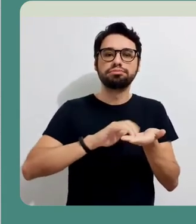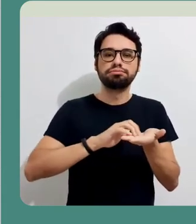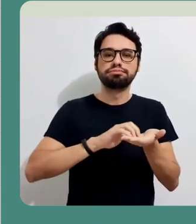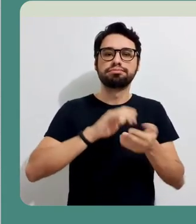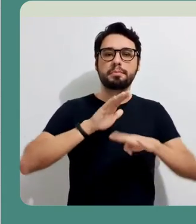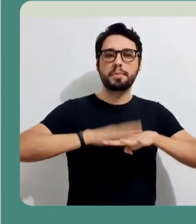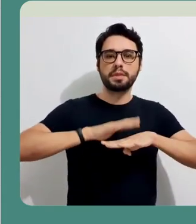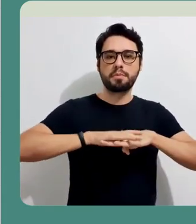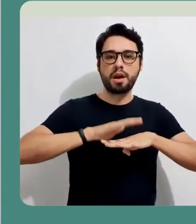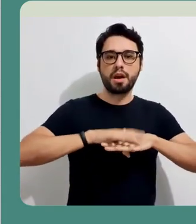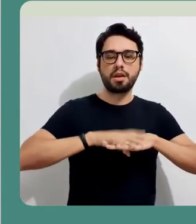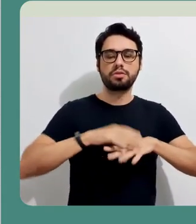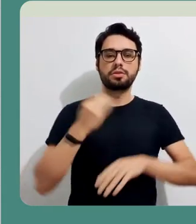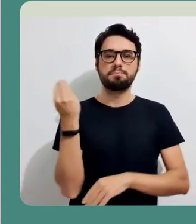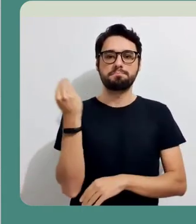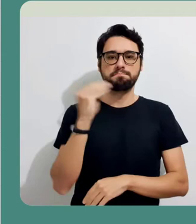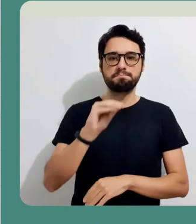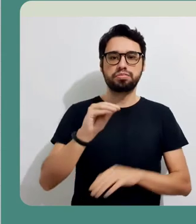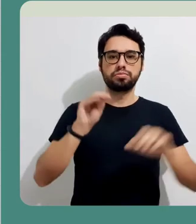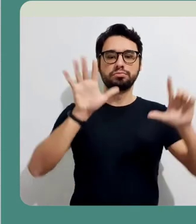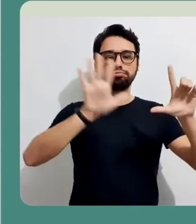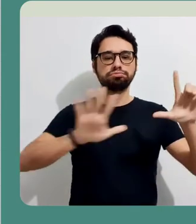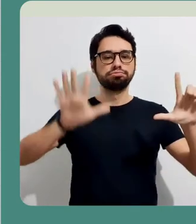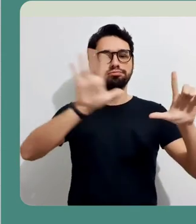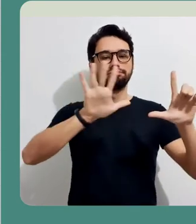posso inserir por exemplo uma calculadora